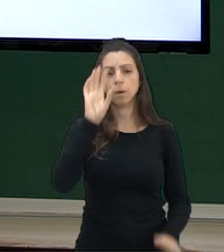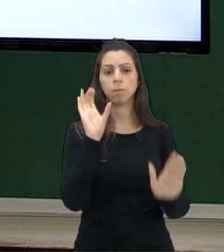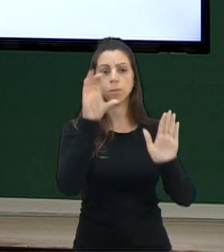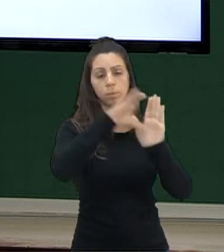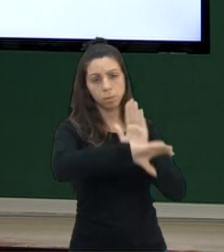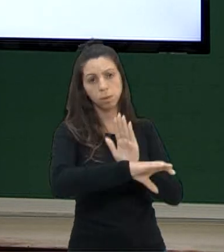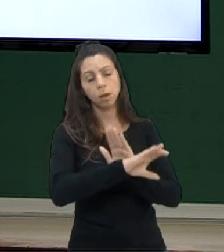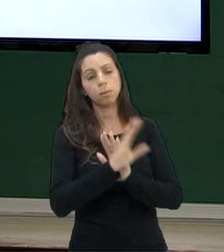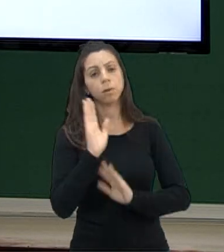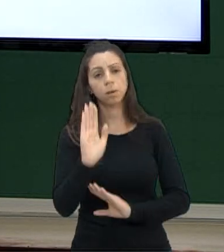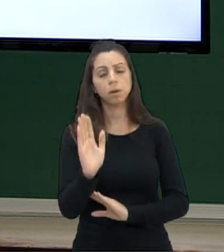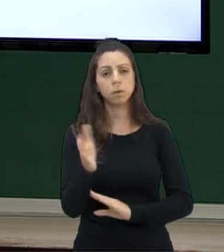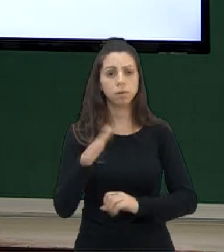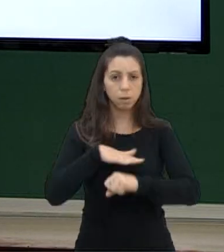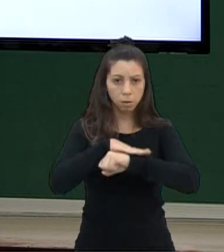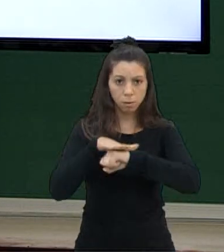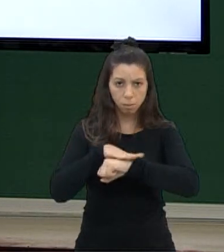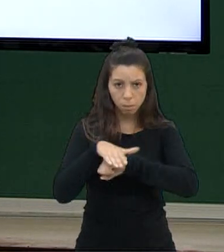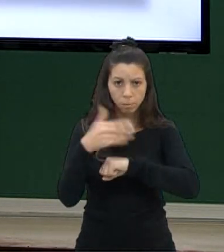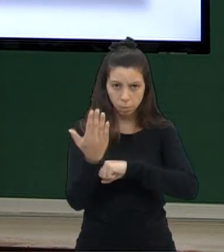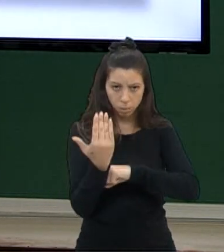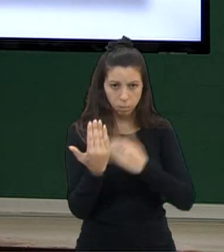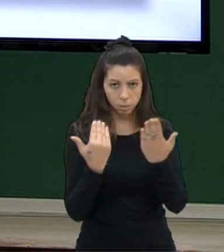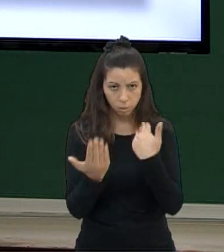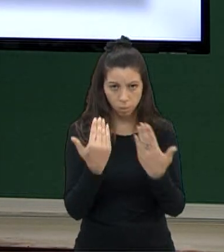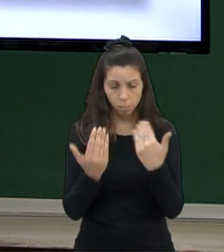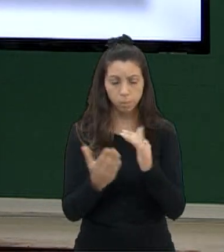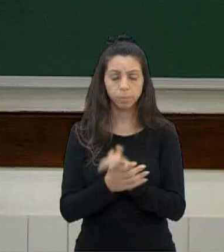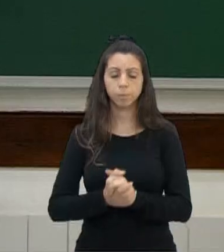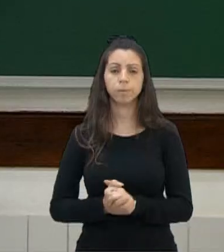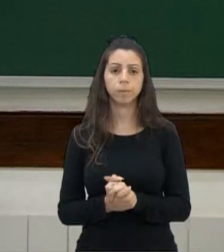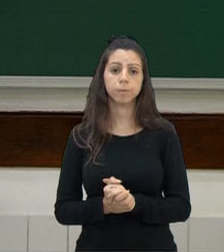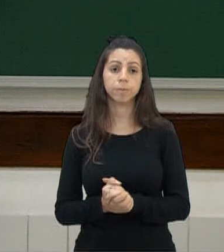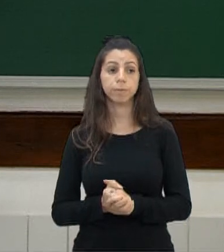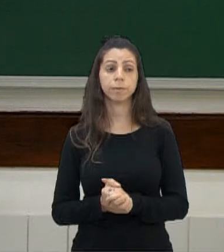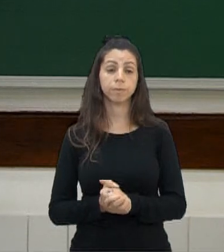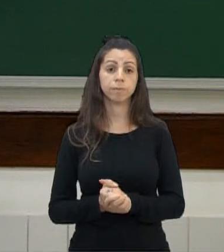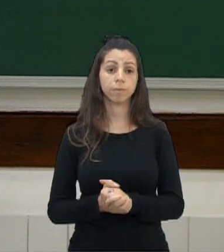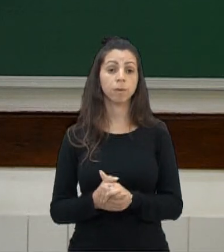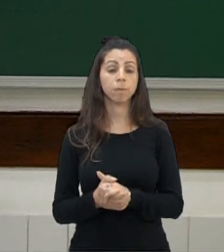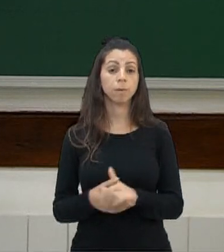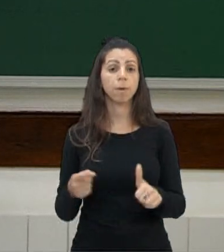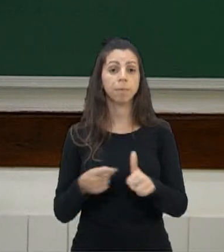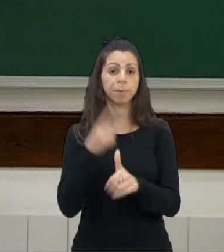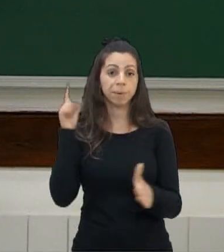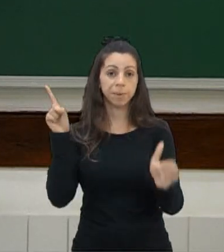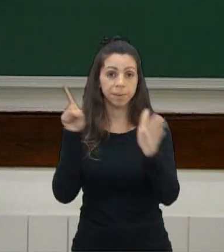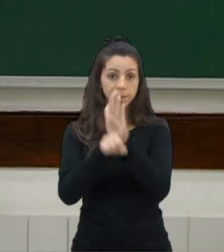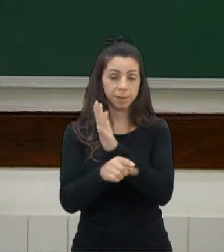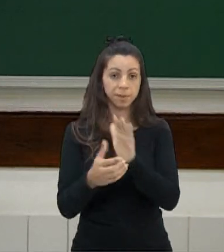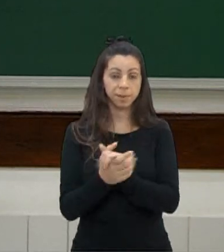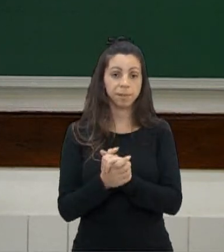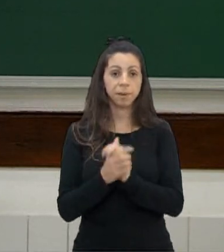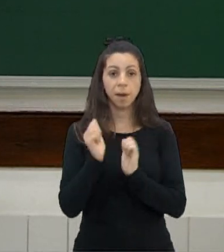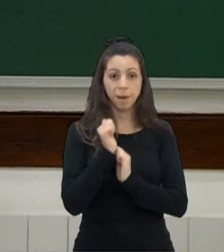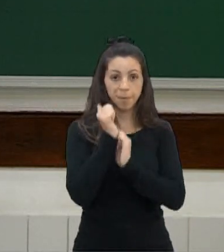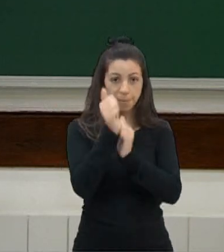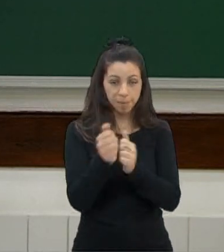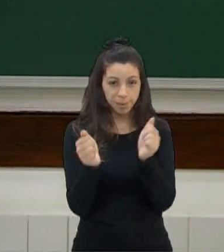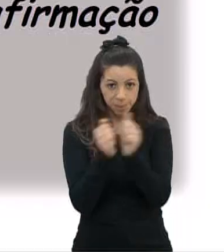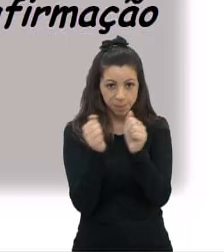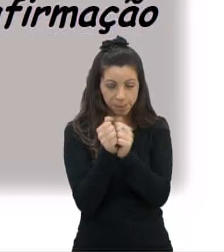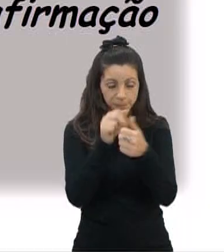foram vistos aqui em aulas anteriores. E agora nós temos o nosso primeiro quiz aí na tela para você. Acompanhe ali que nós vamos